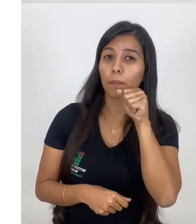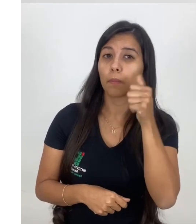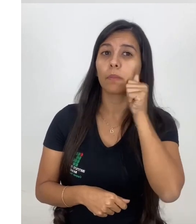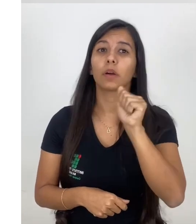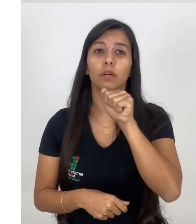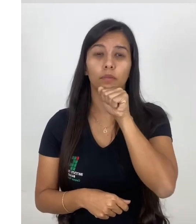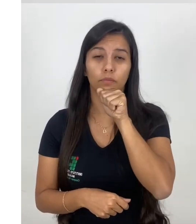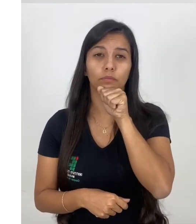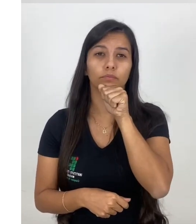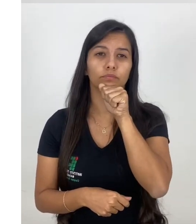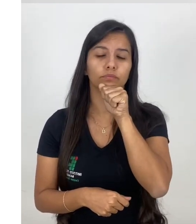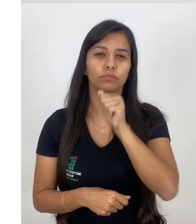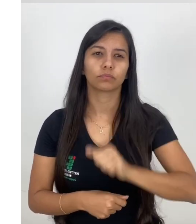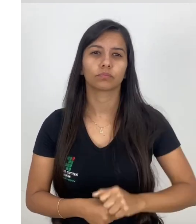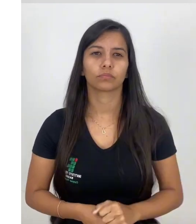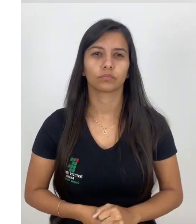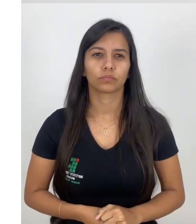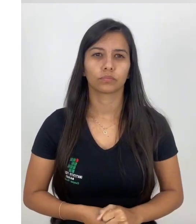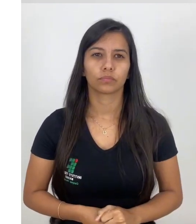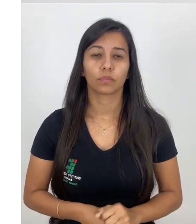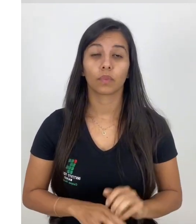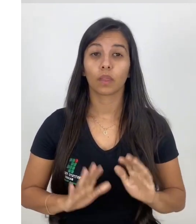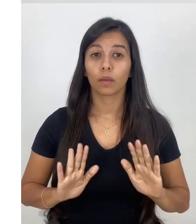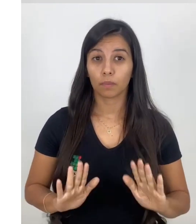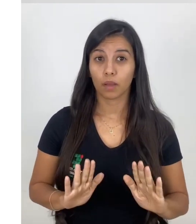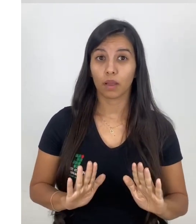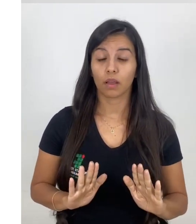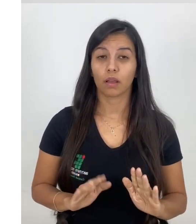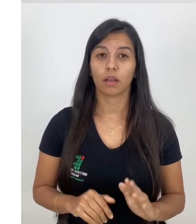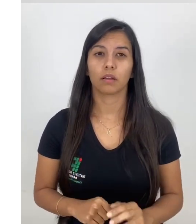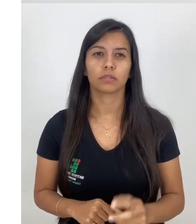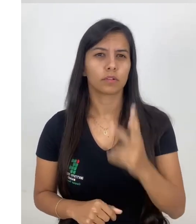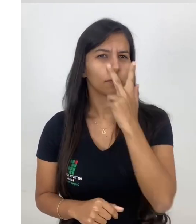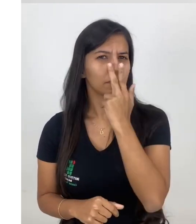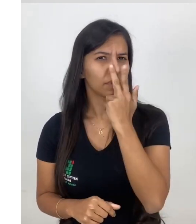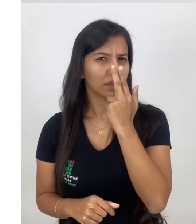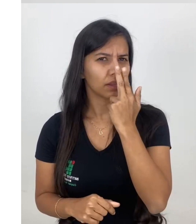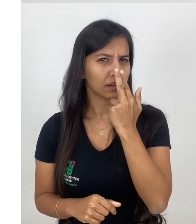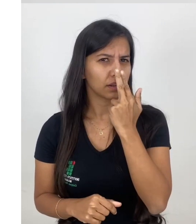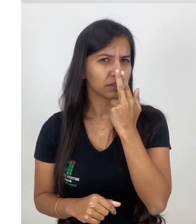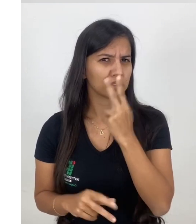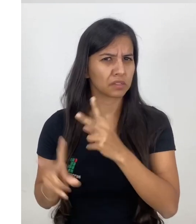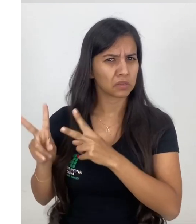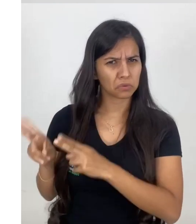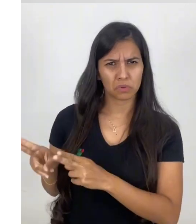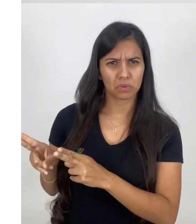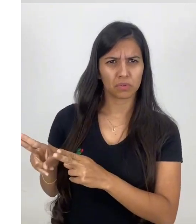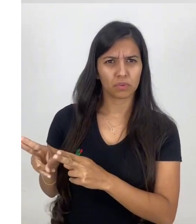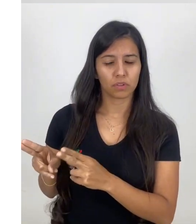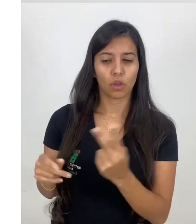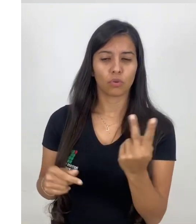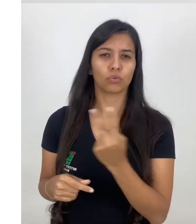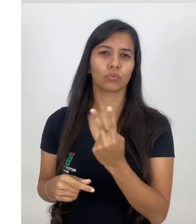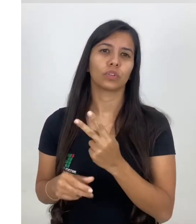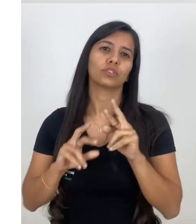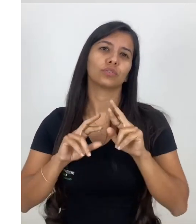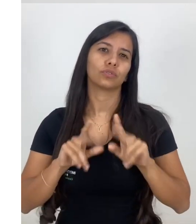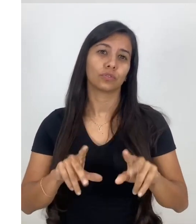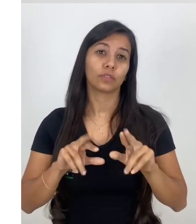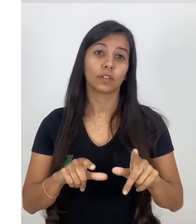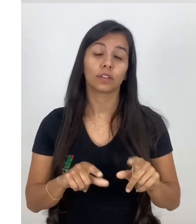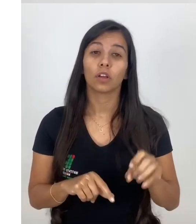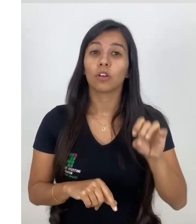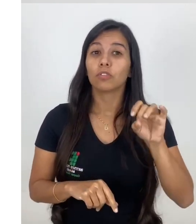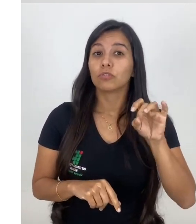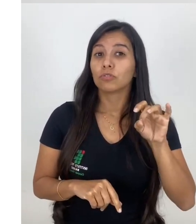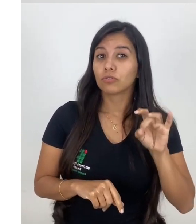com os pais, né? Só que semelhança não significa que sejam idênticos. Eles têm